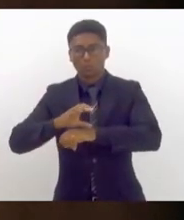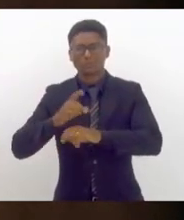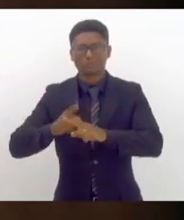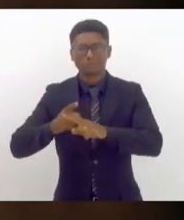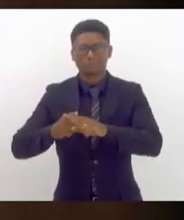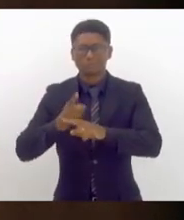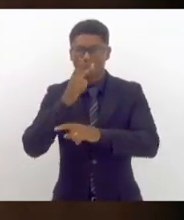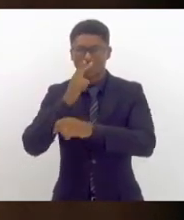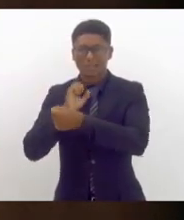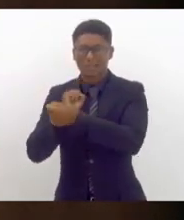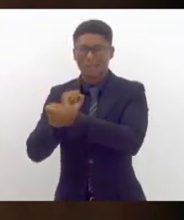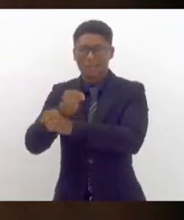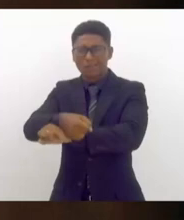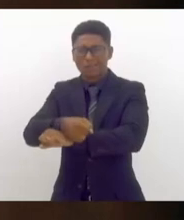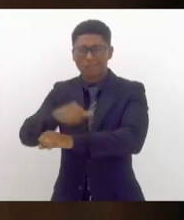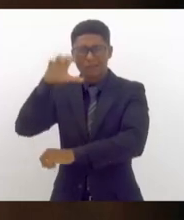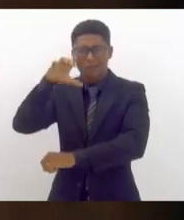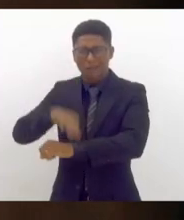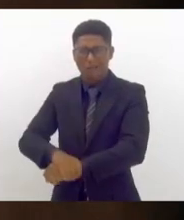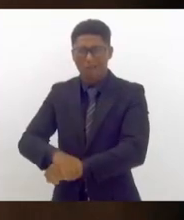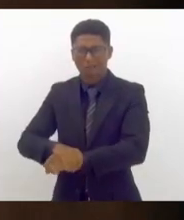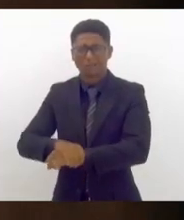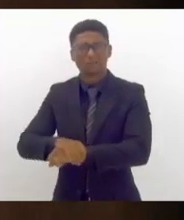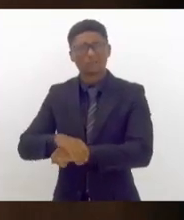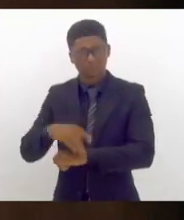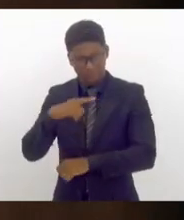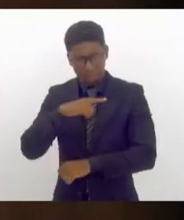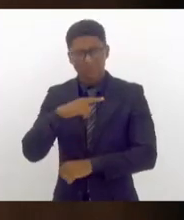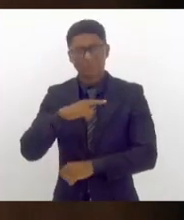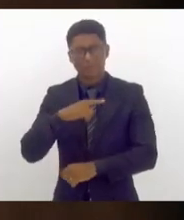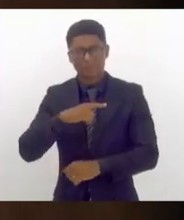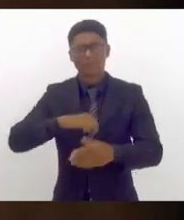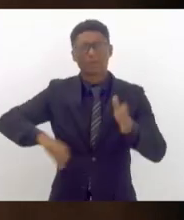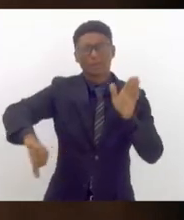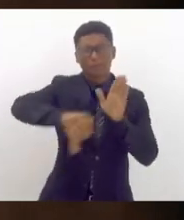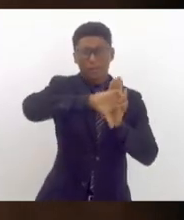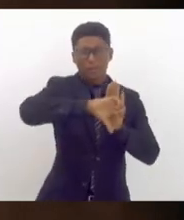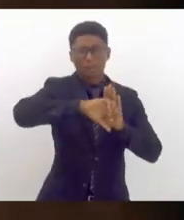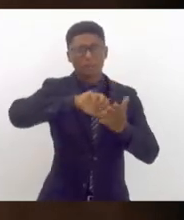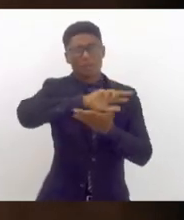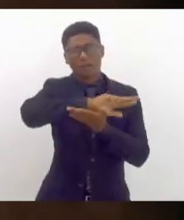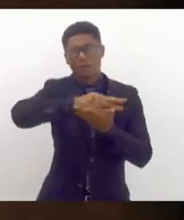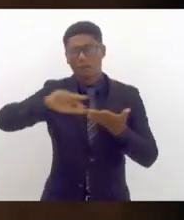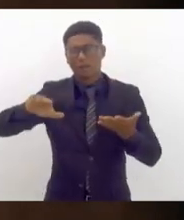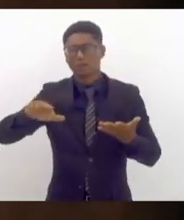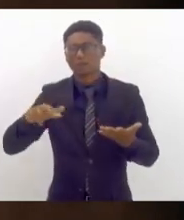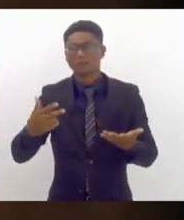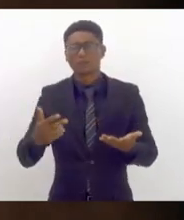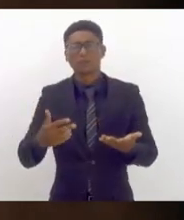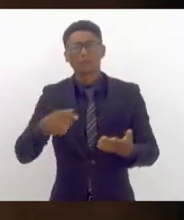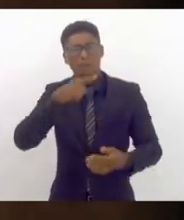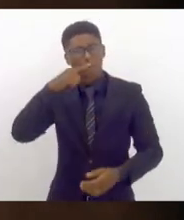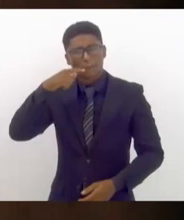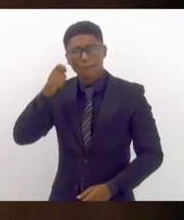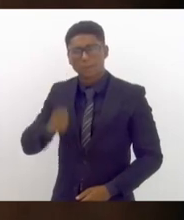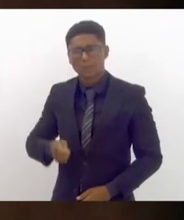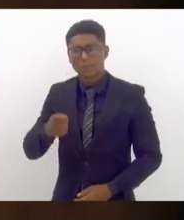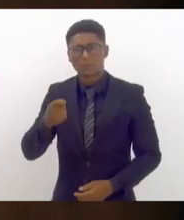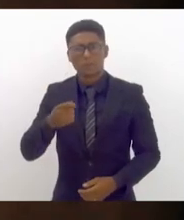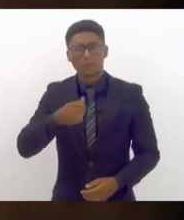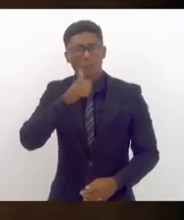escravismo colonial, né, que está na origem de vários outros crimes, né, como o próprio machismo e o